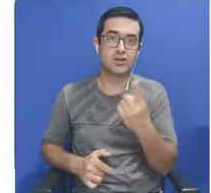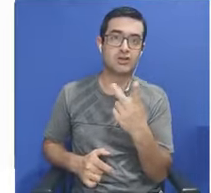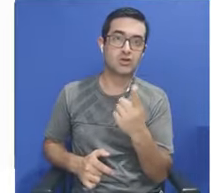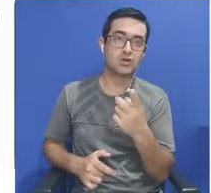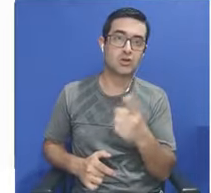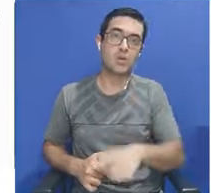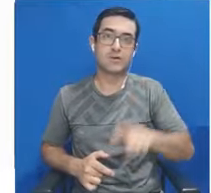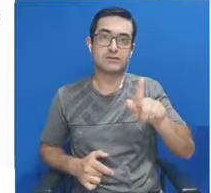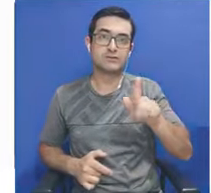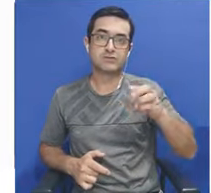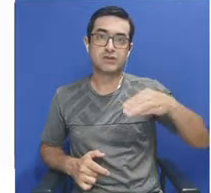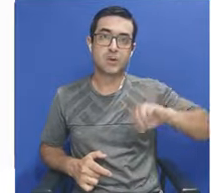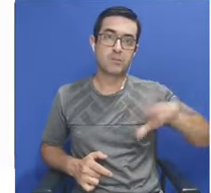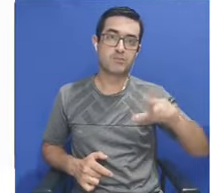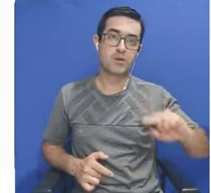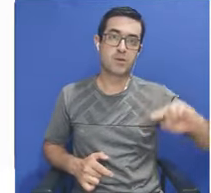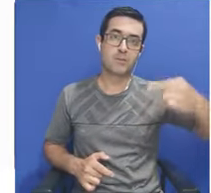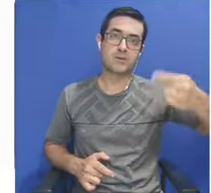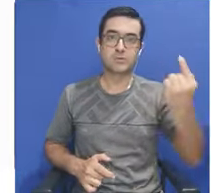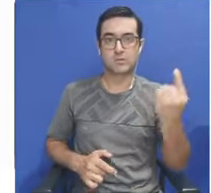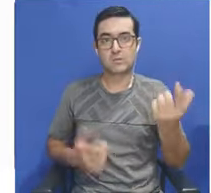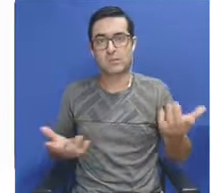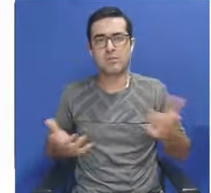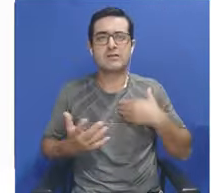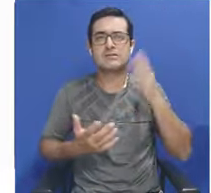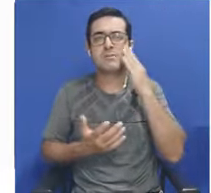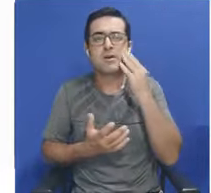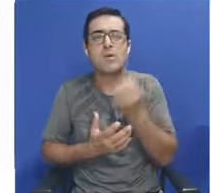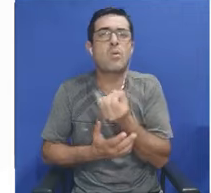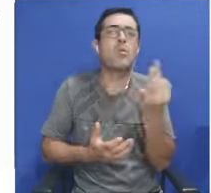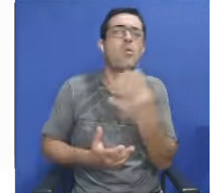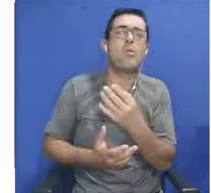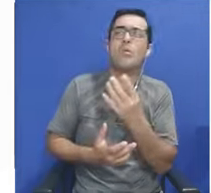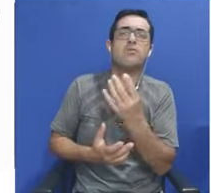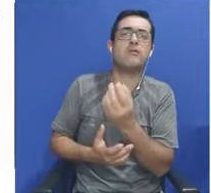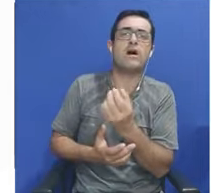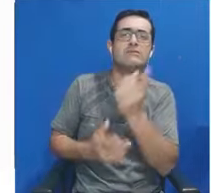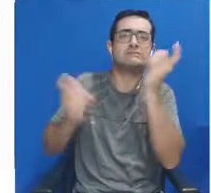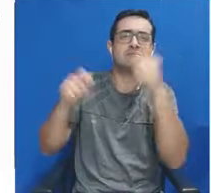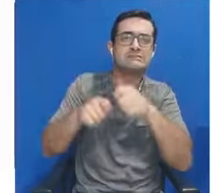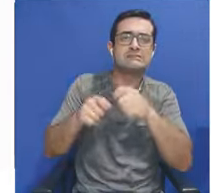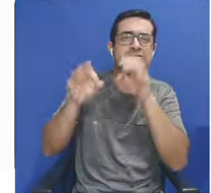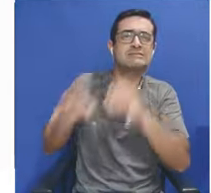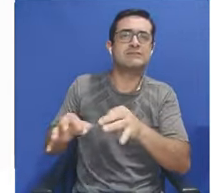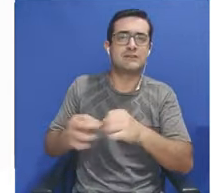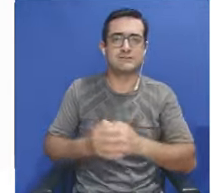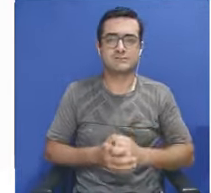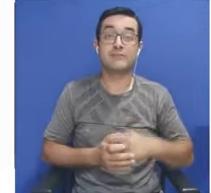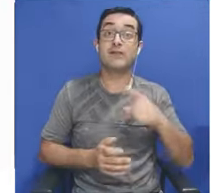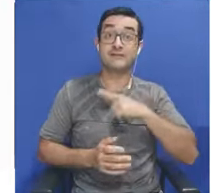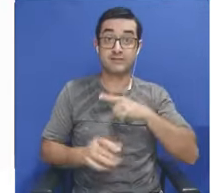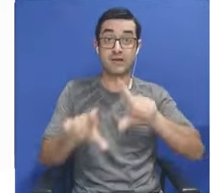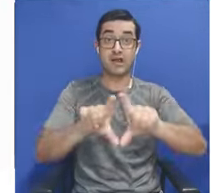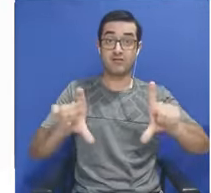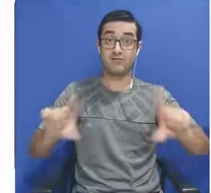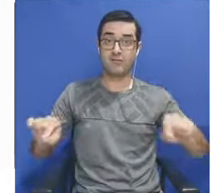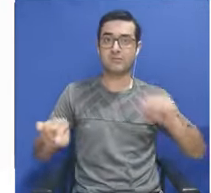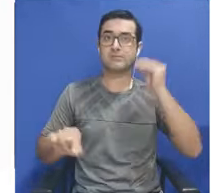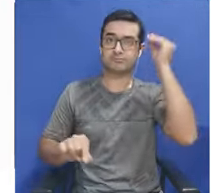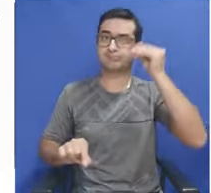quais elementos e quais o número deles que fecham isso aqui? Eu tenho a fórmula empírica. Eu vou calcular a